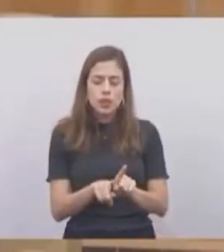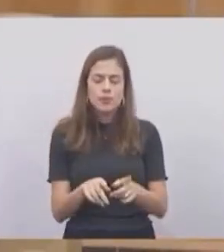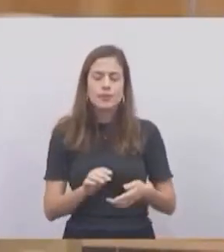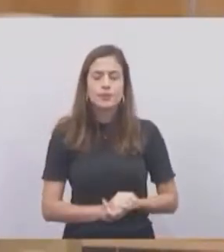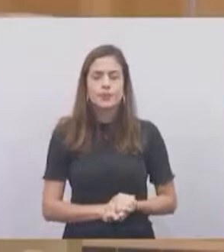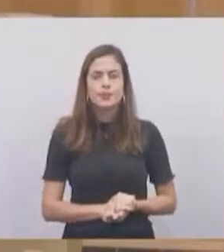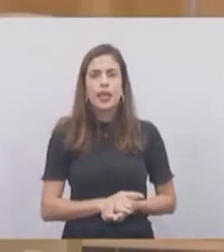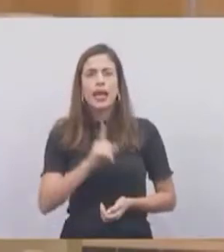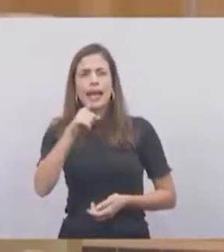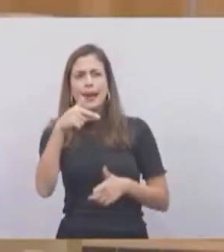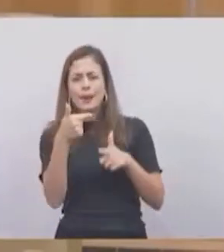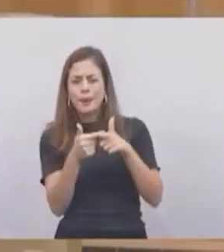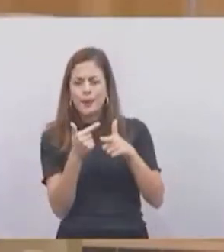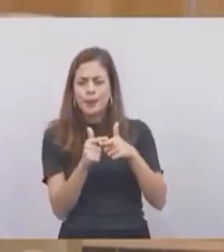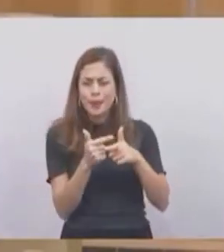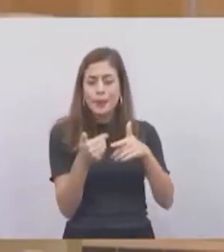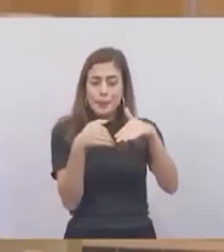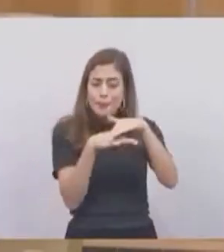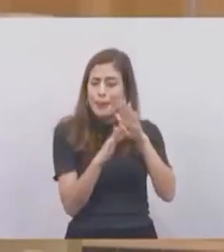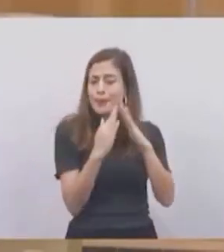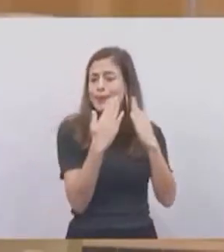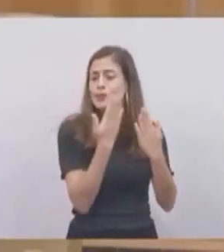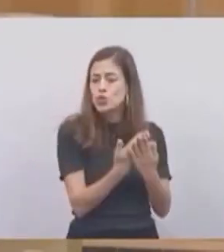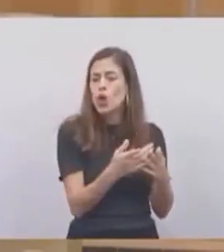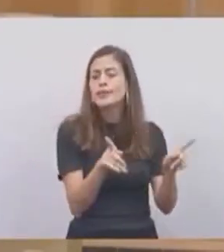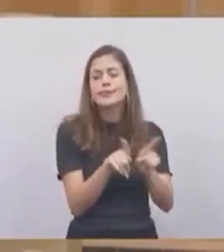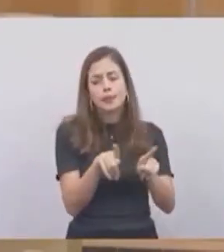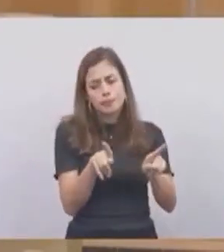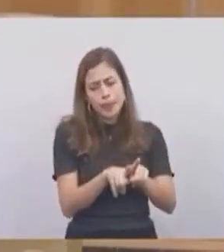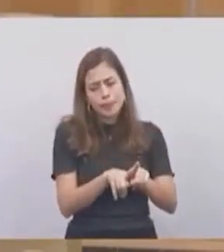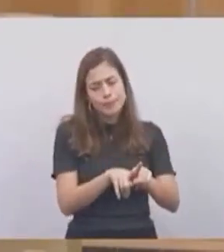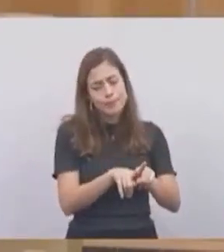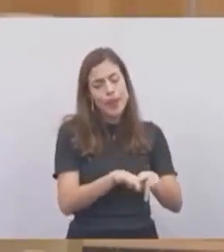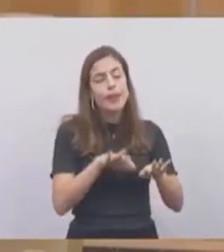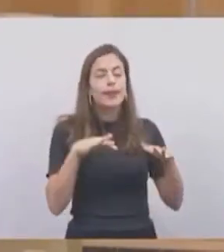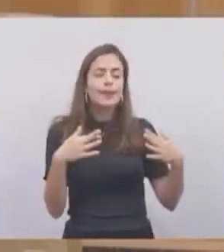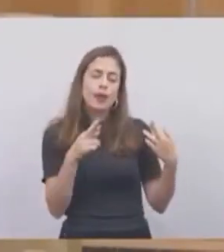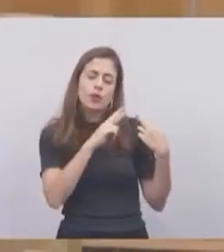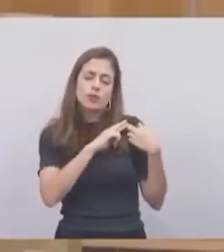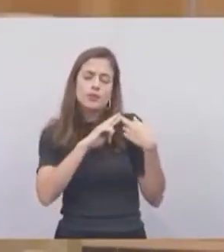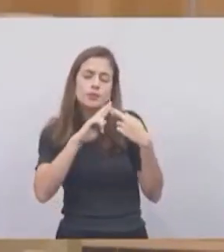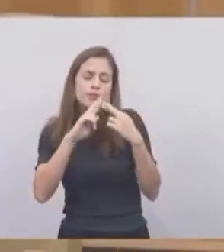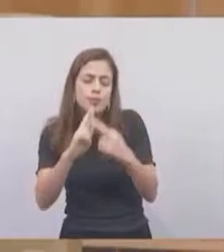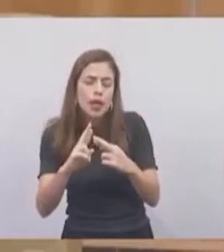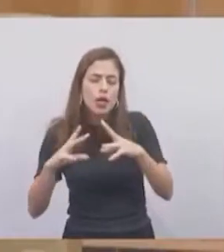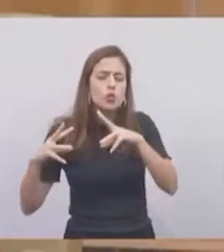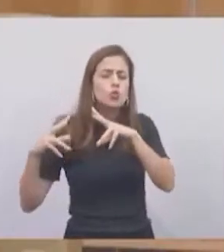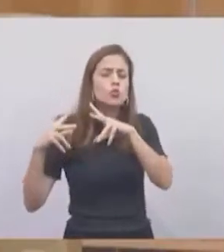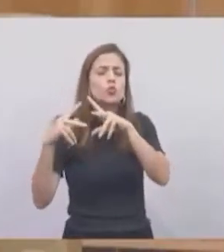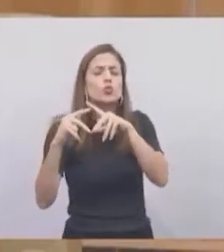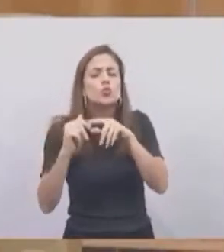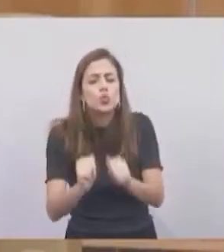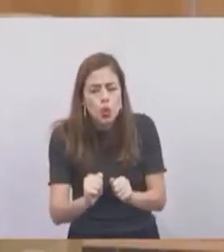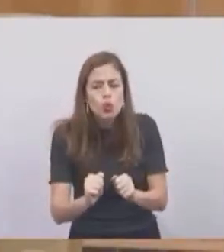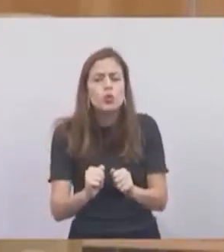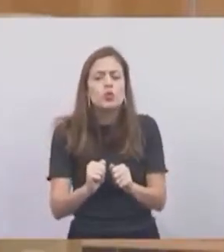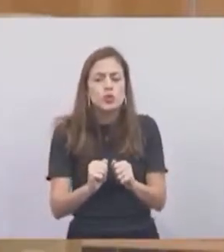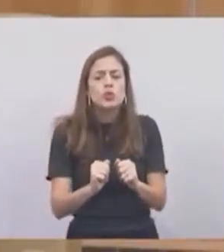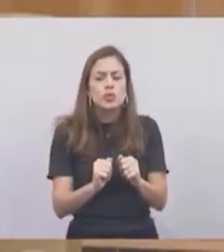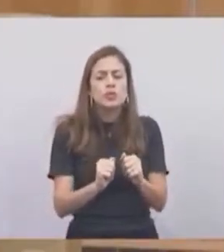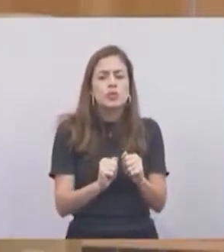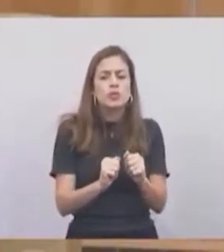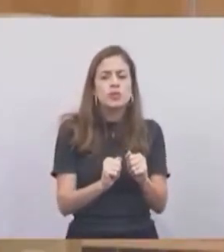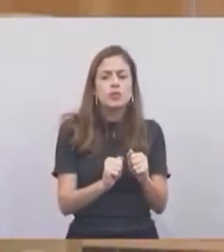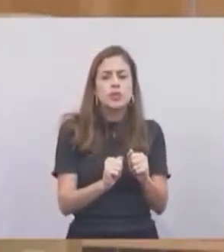ele está dentro da escola também. Então é responsabilidade de todos os agentes, né,